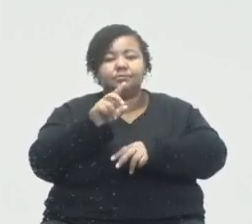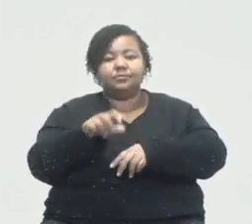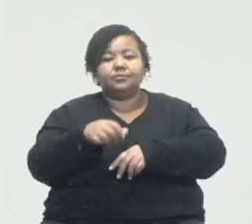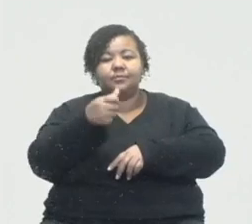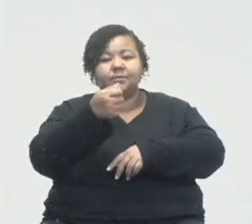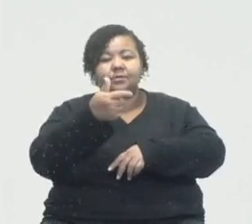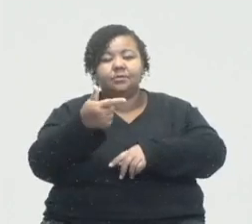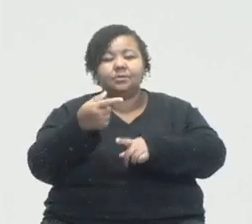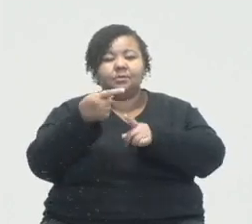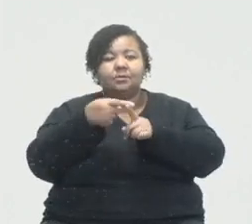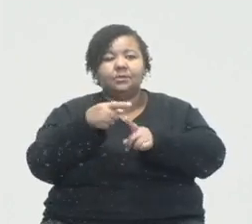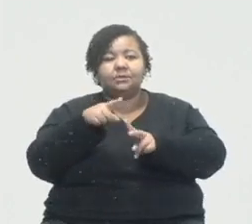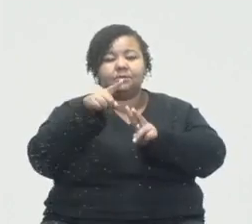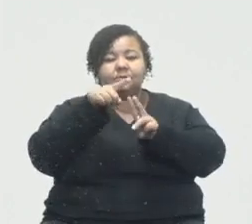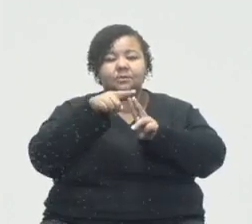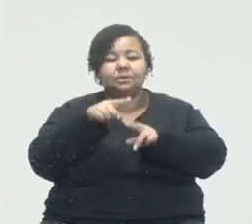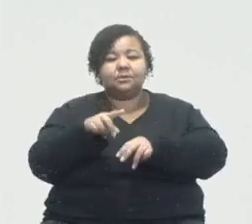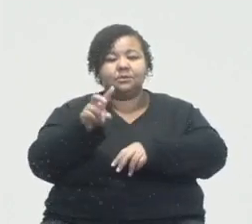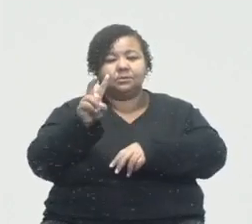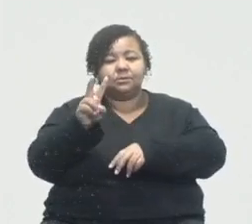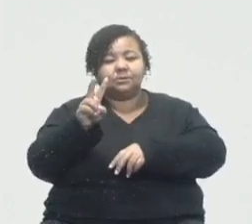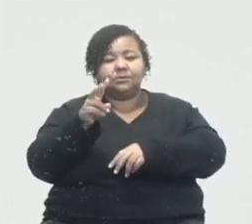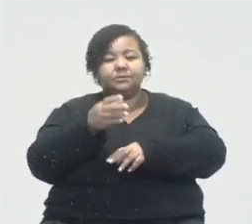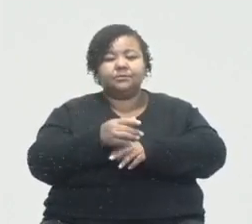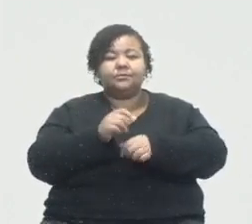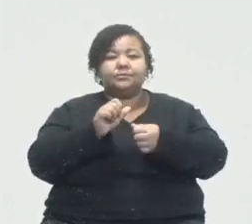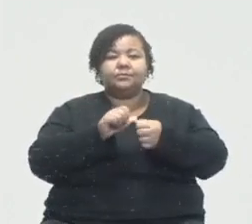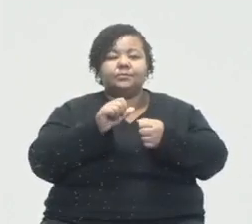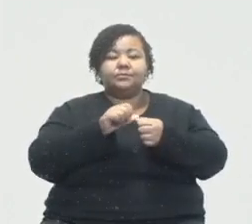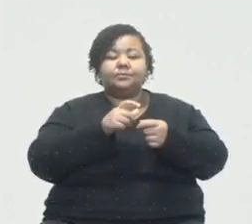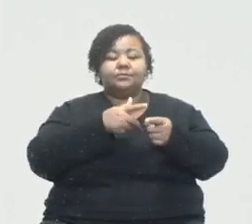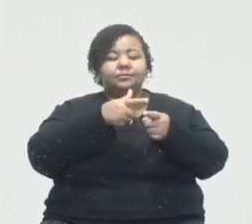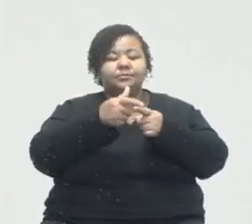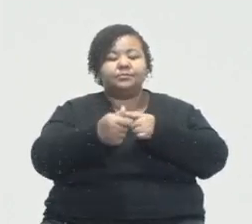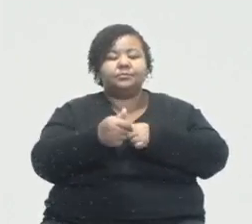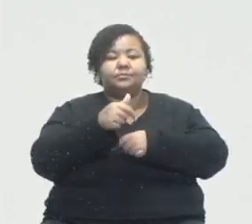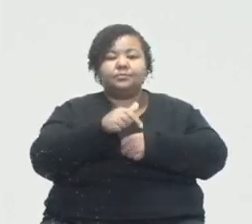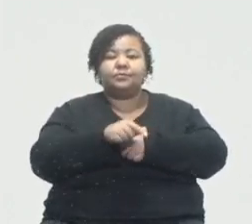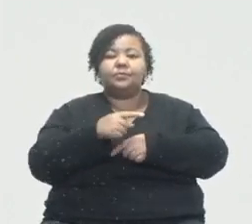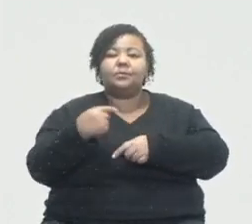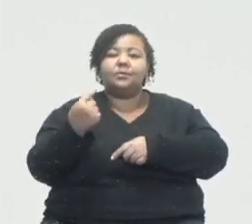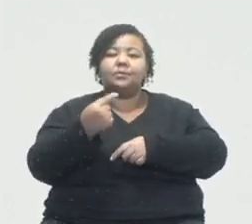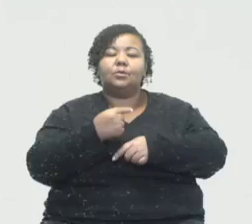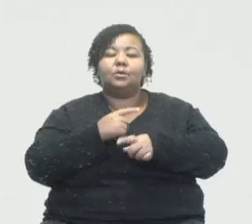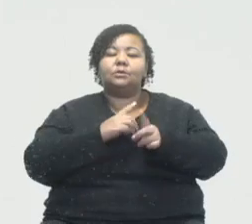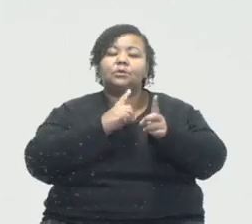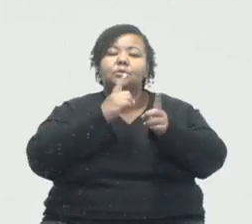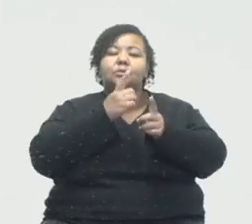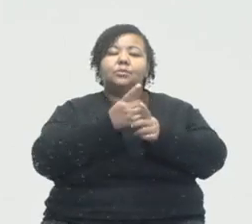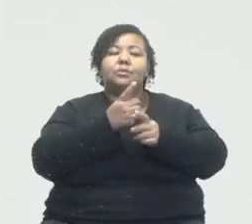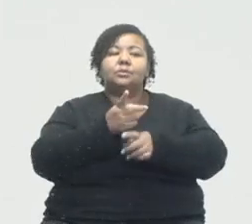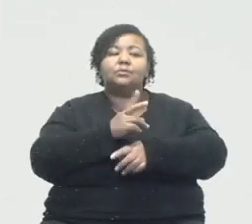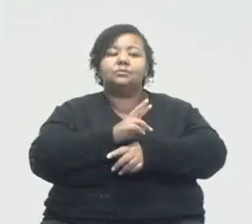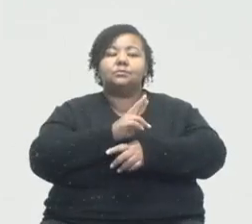2, pertencente na nossa situação lá. Resolvendo essa situação, nós temos a seguinte